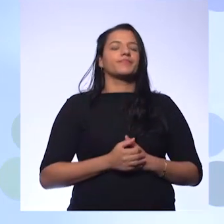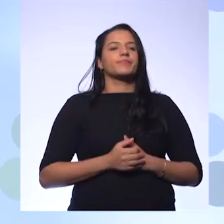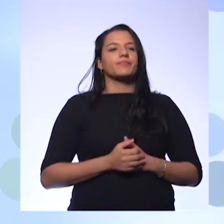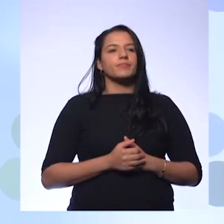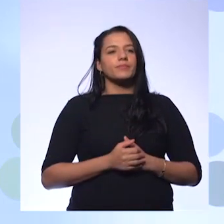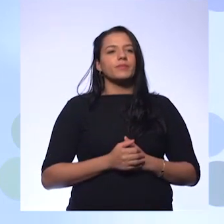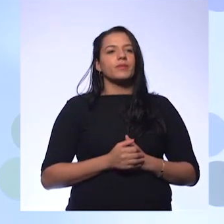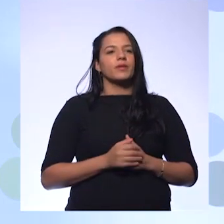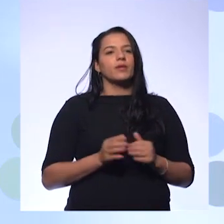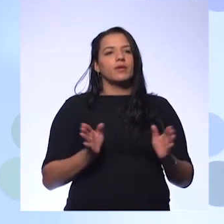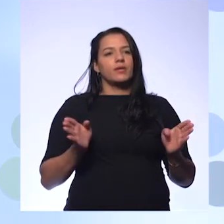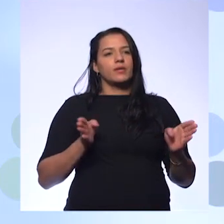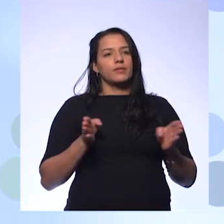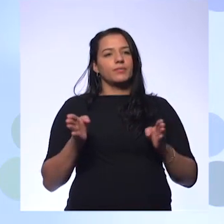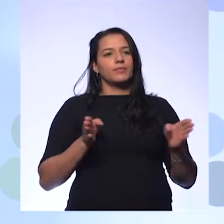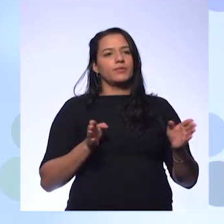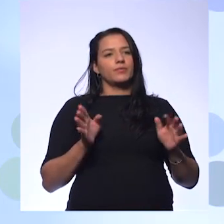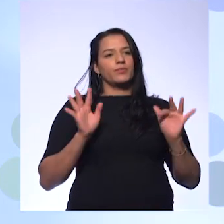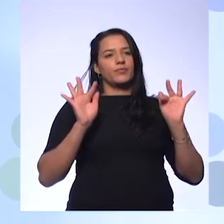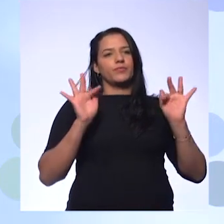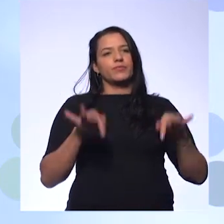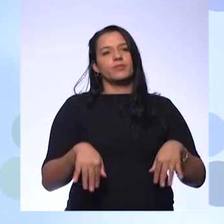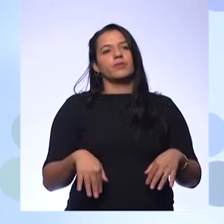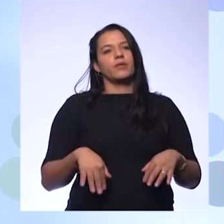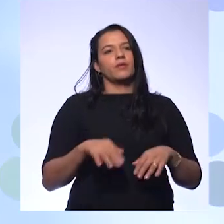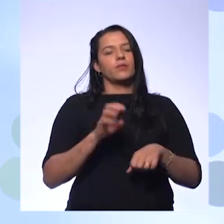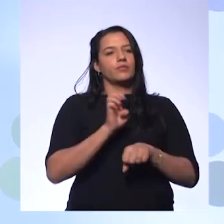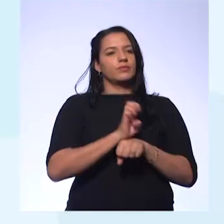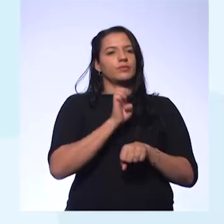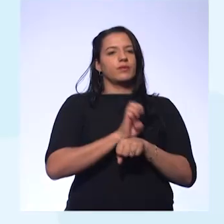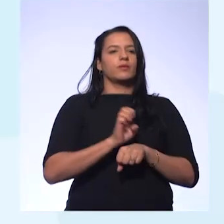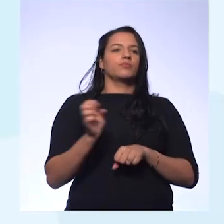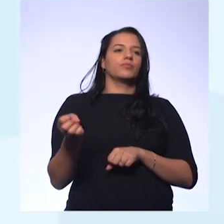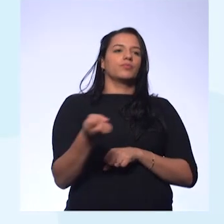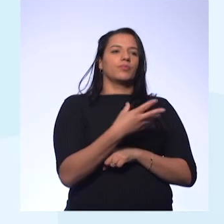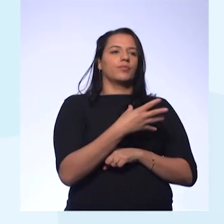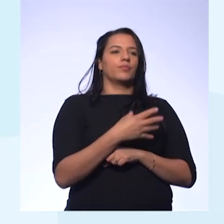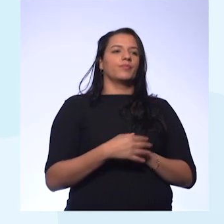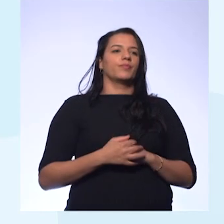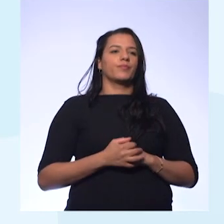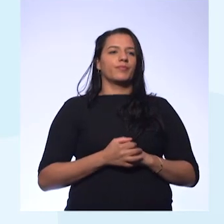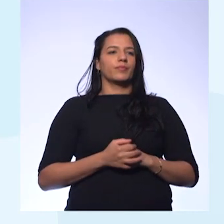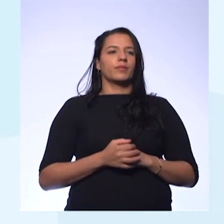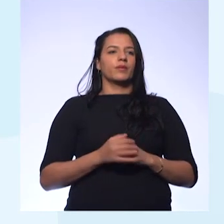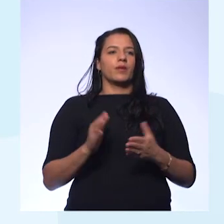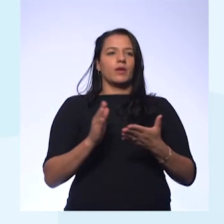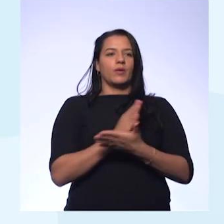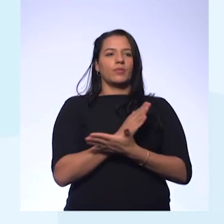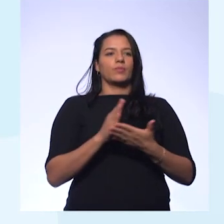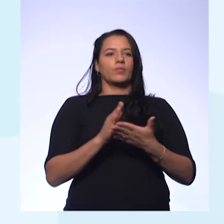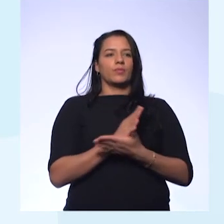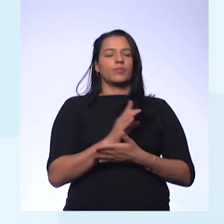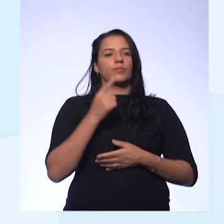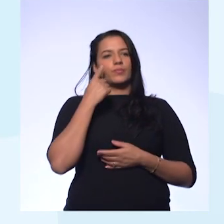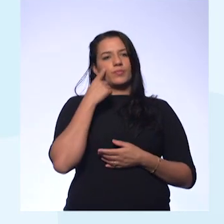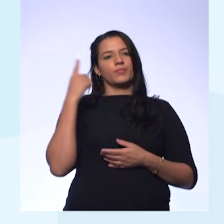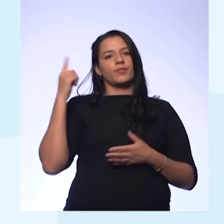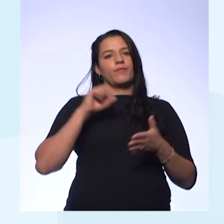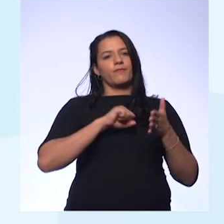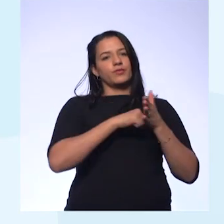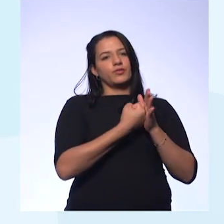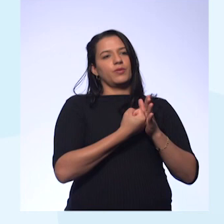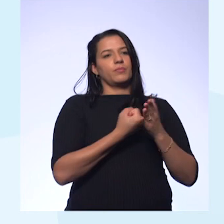fase desse governo dele, que é o Estado Novo, que vai aparecer aí na tela para vocês, algumas medidas: fechamento do